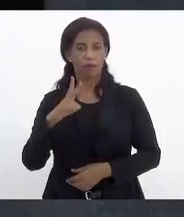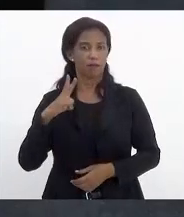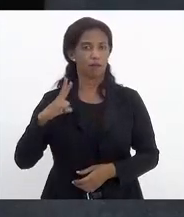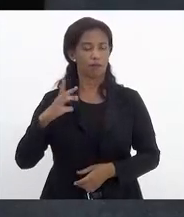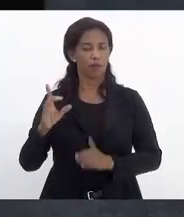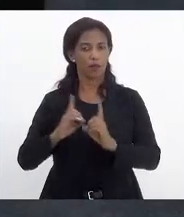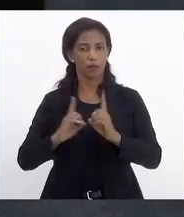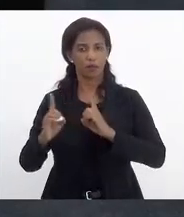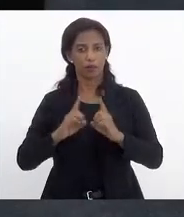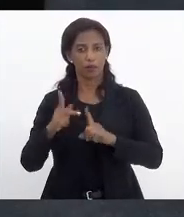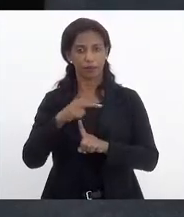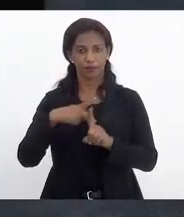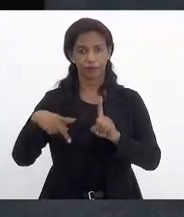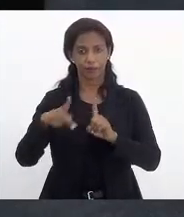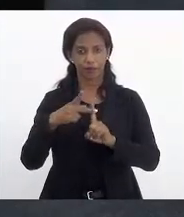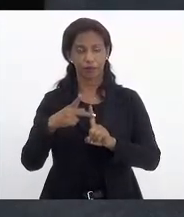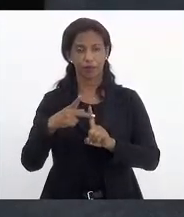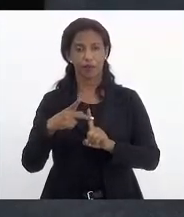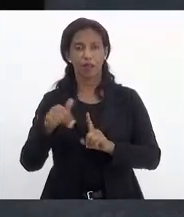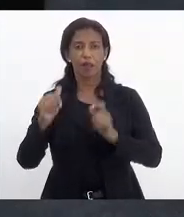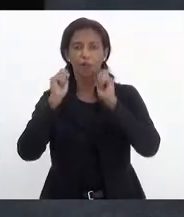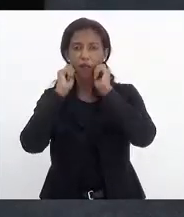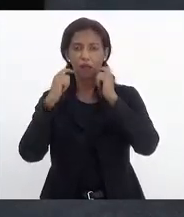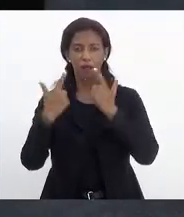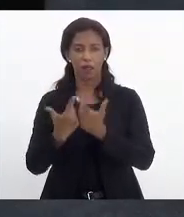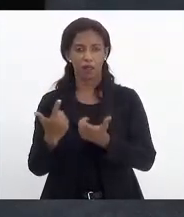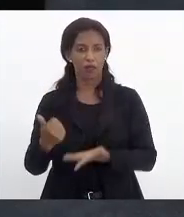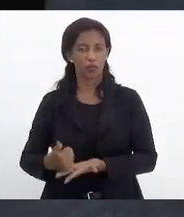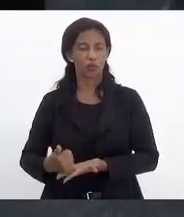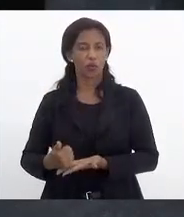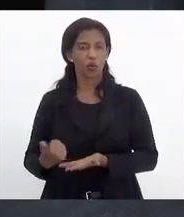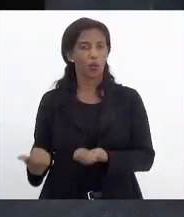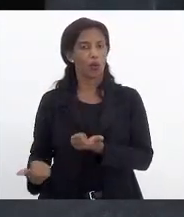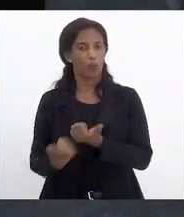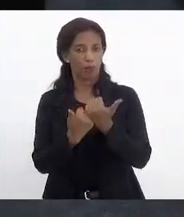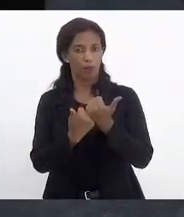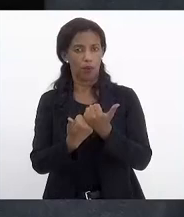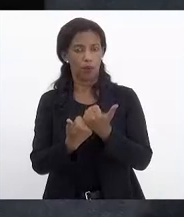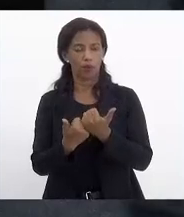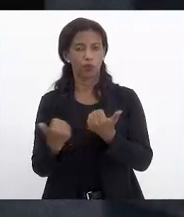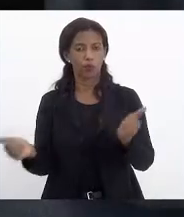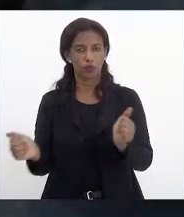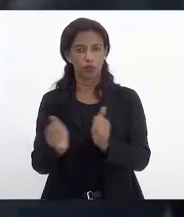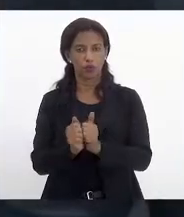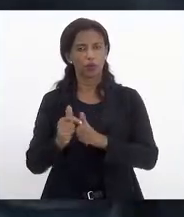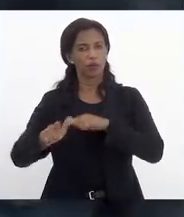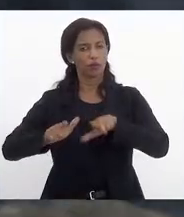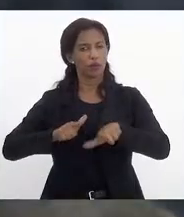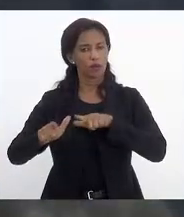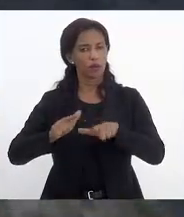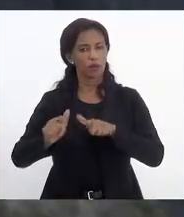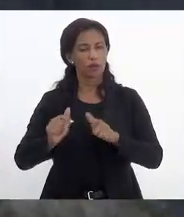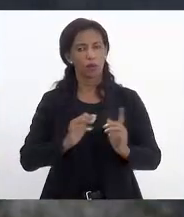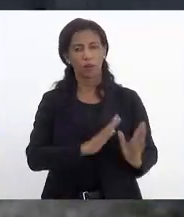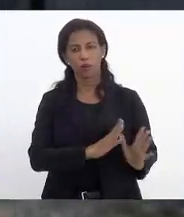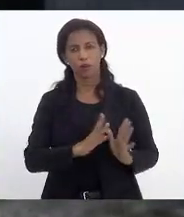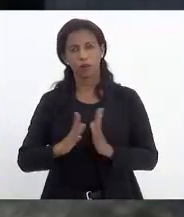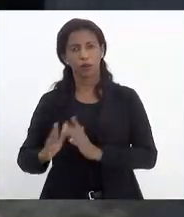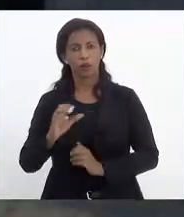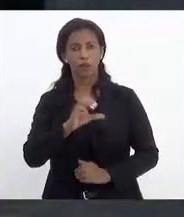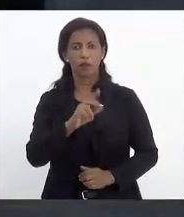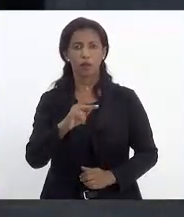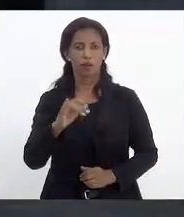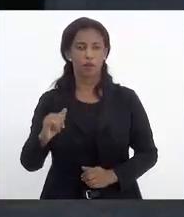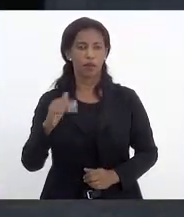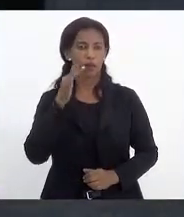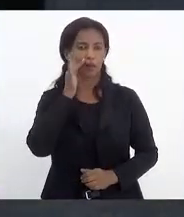debate da Previdência, André, e a Assembleia Legislativa, com apoio de Vossa Excelência, fez um trabalho de longo tempo na CPI, que o